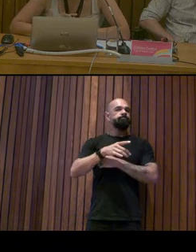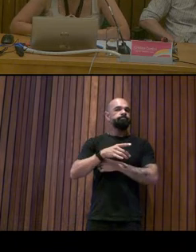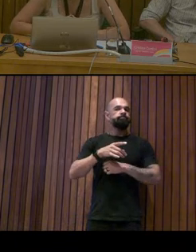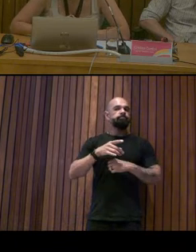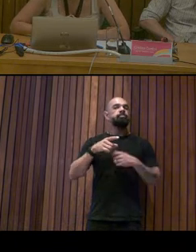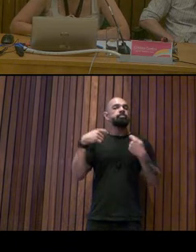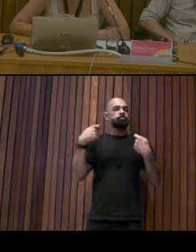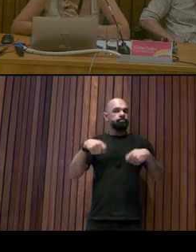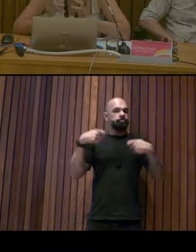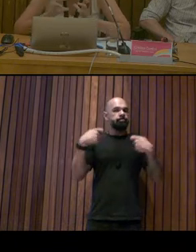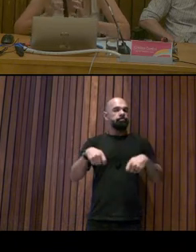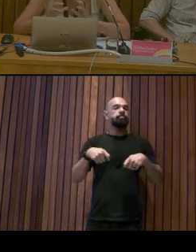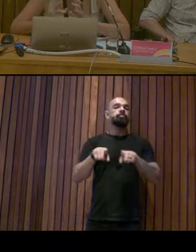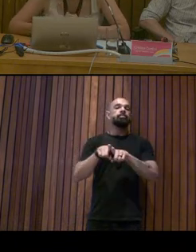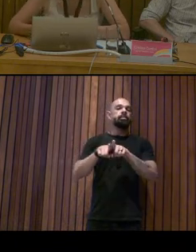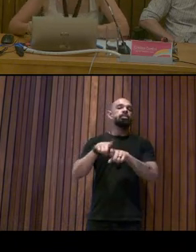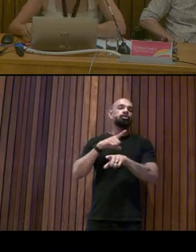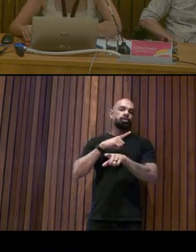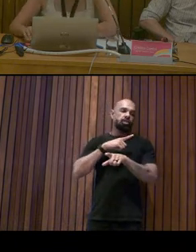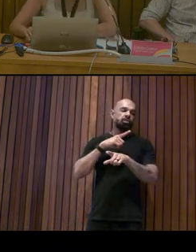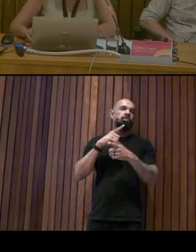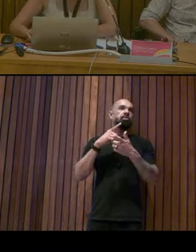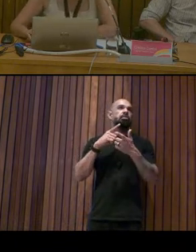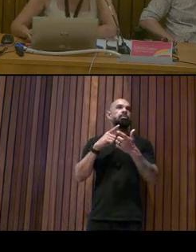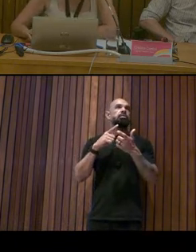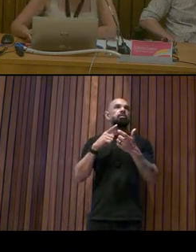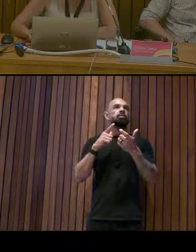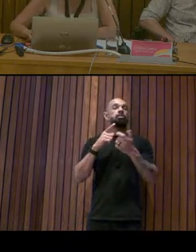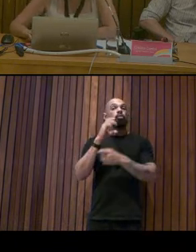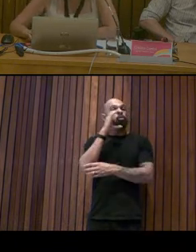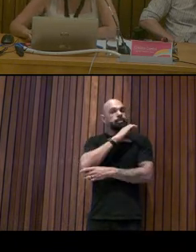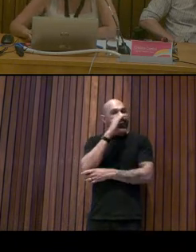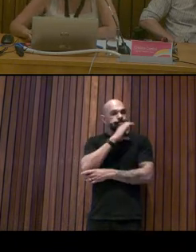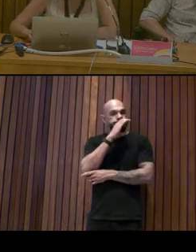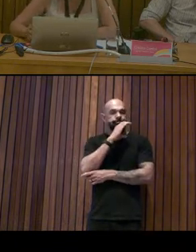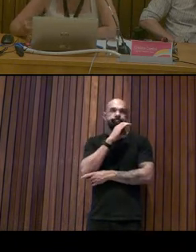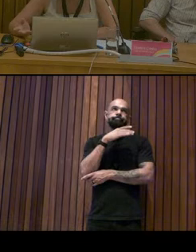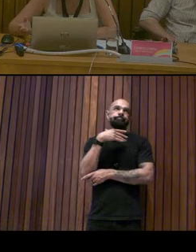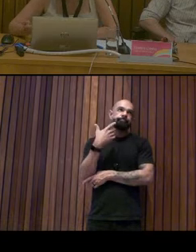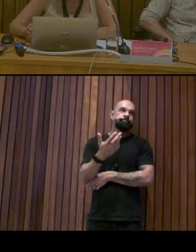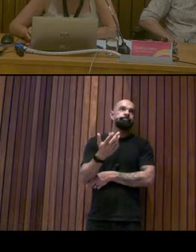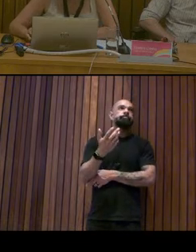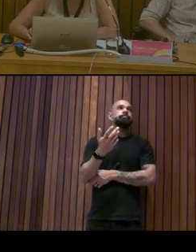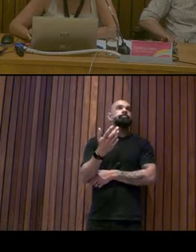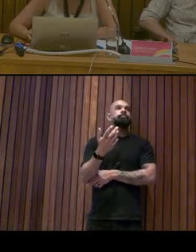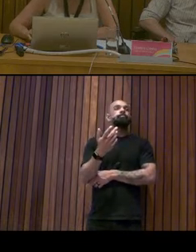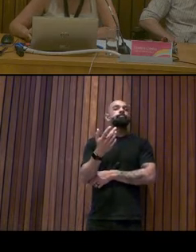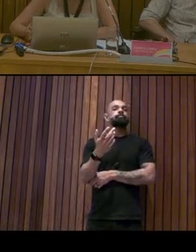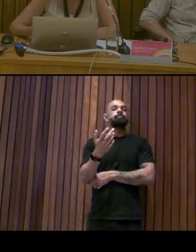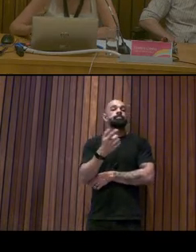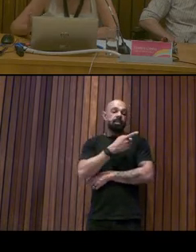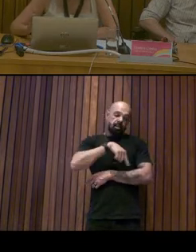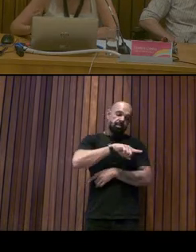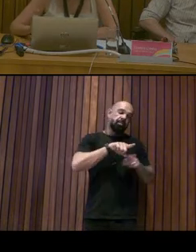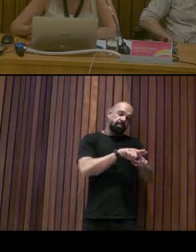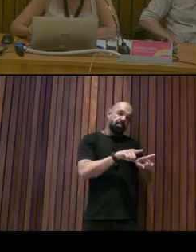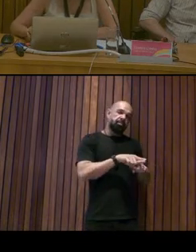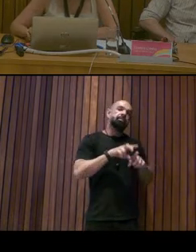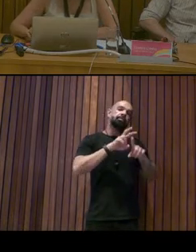e precisava. Ele também tinha lá uma urgência, enfim, e a gente também, por questão.